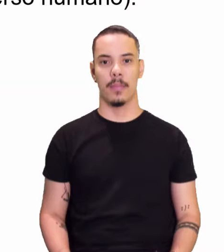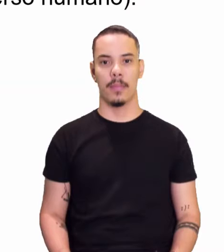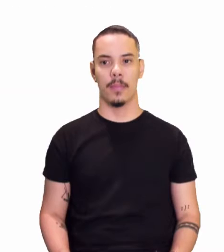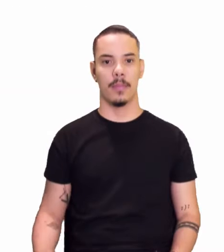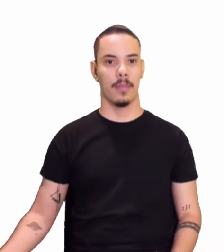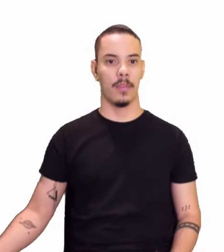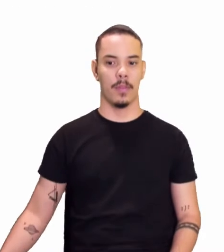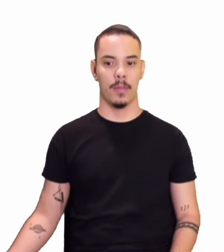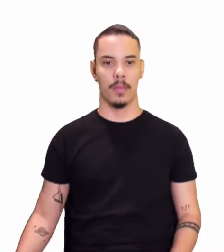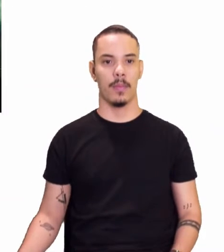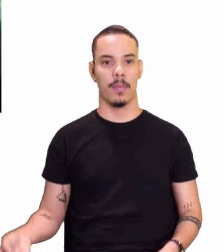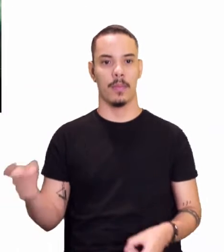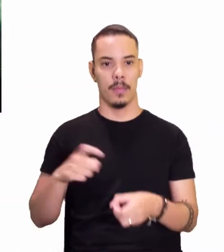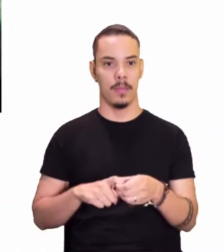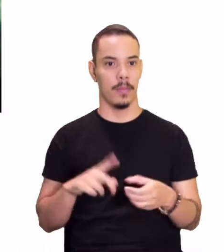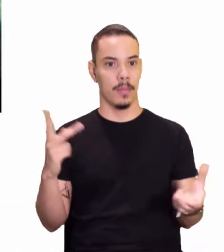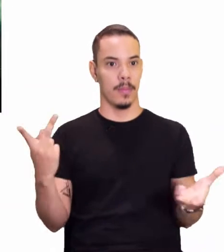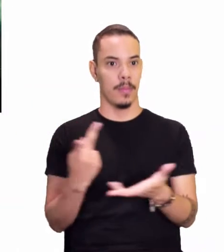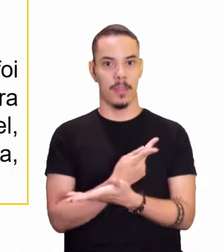aqui aconteceu algo